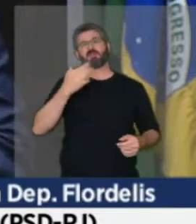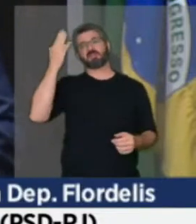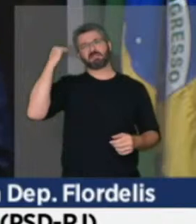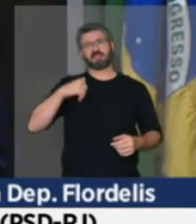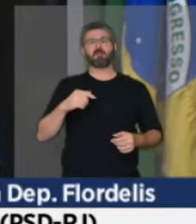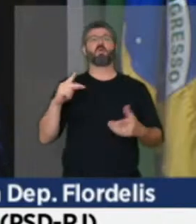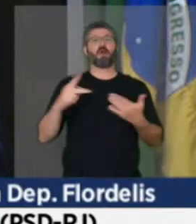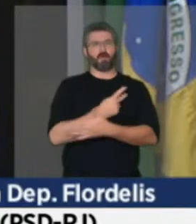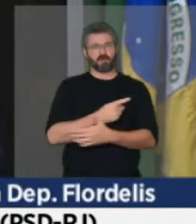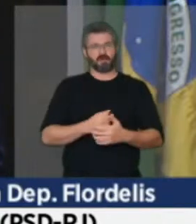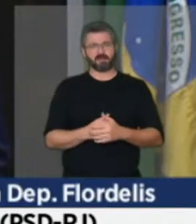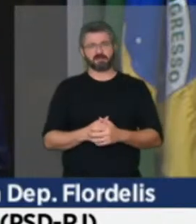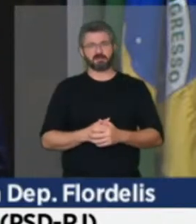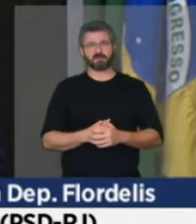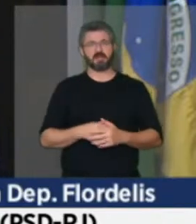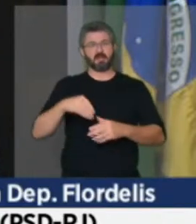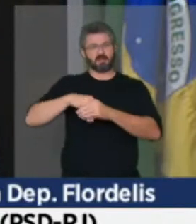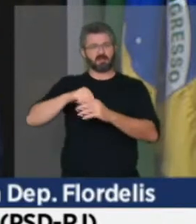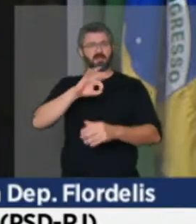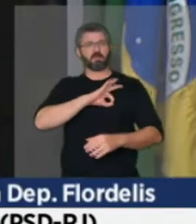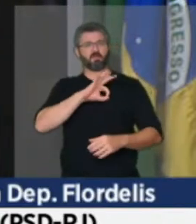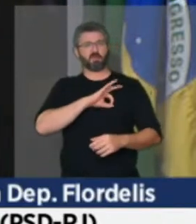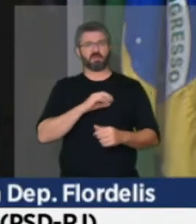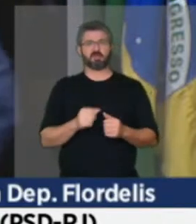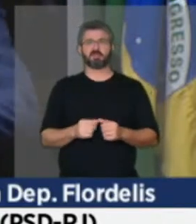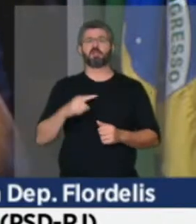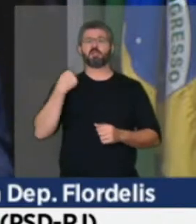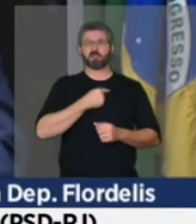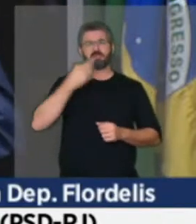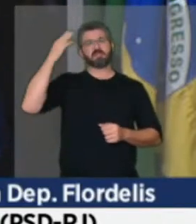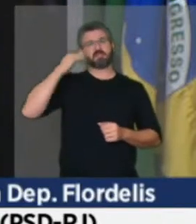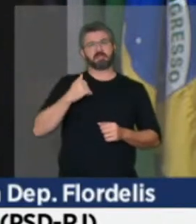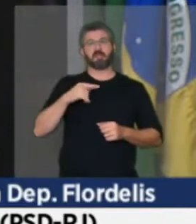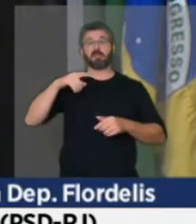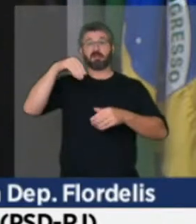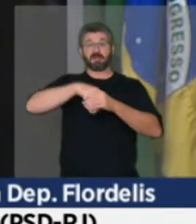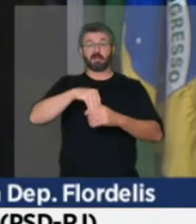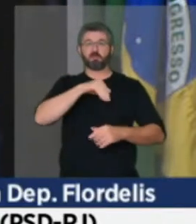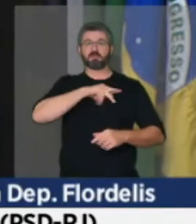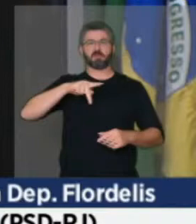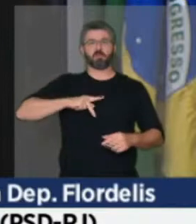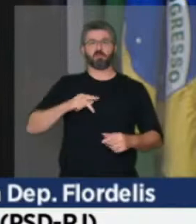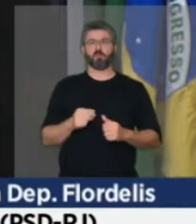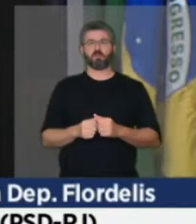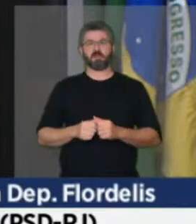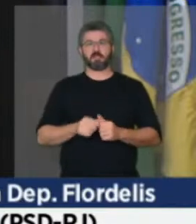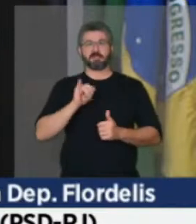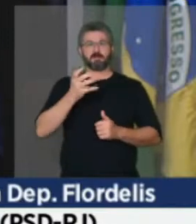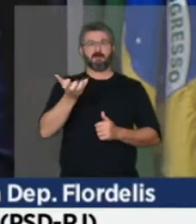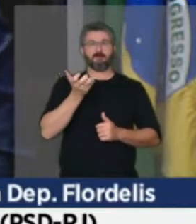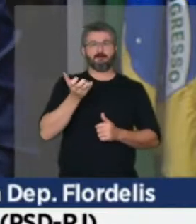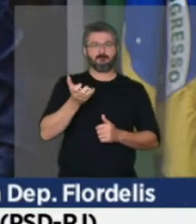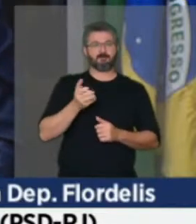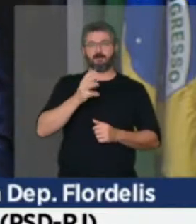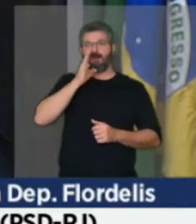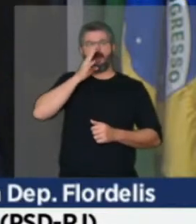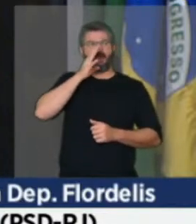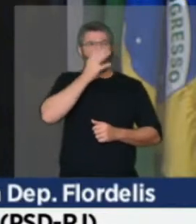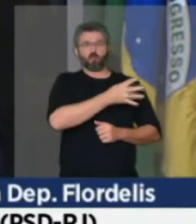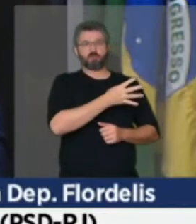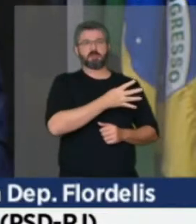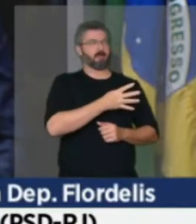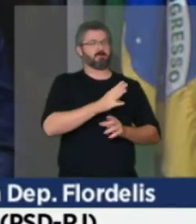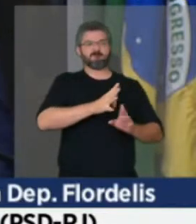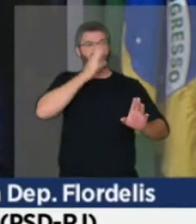feito dentro da polícia, nós sabemos o que é feito dentro do Ministério Público quando querem acusar alguém.